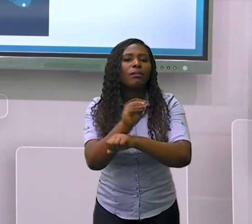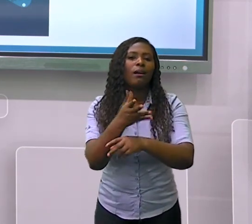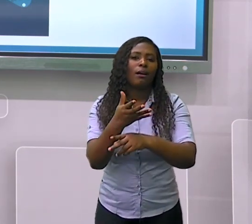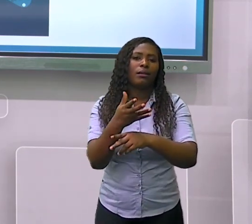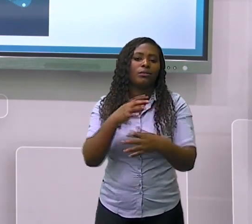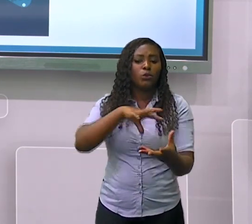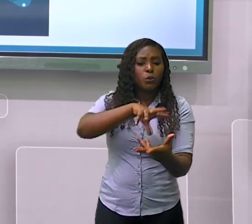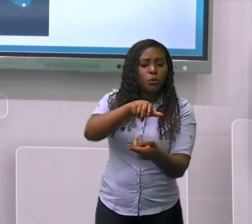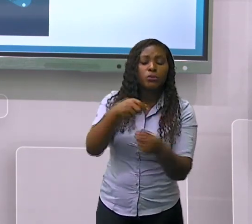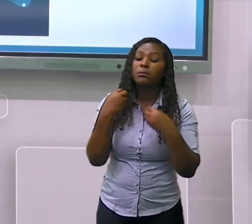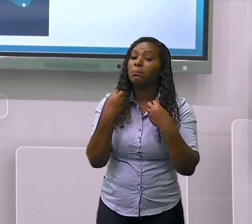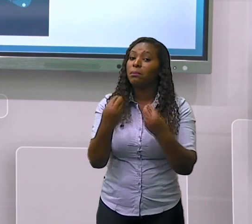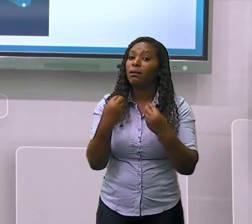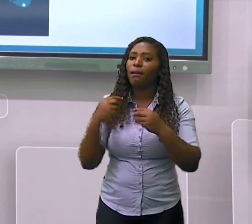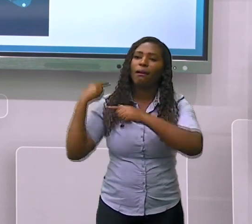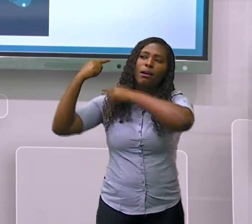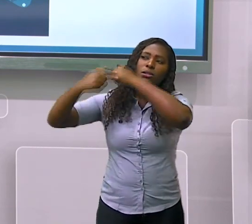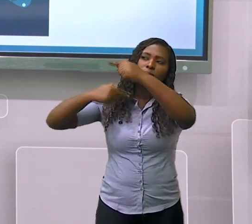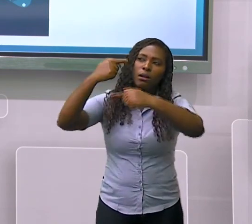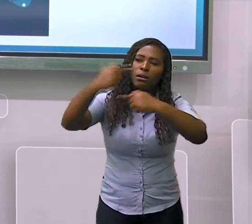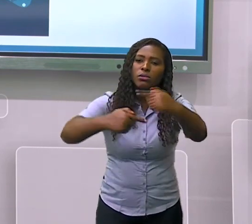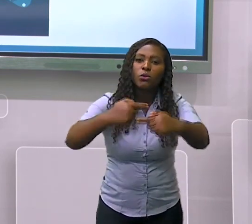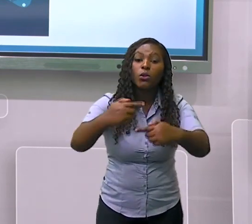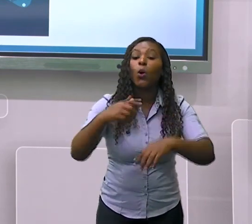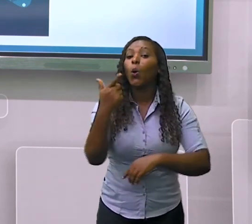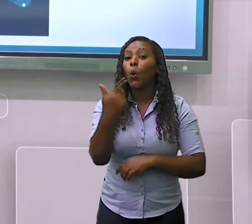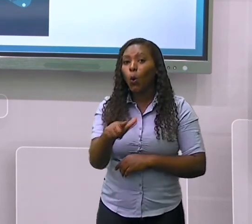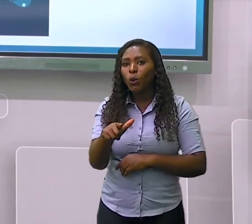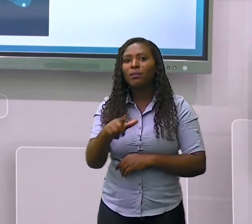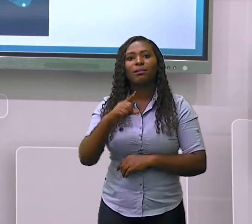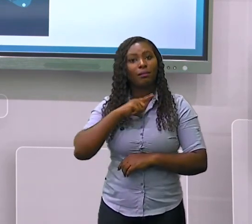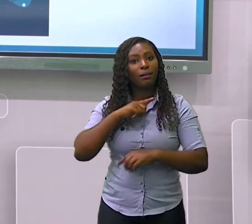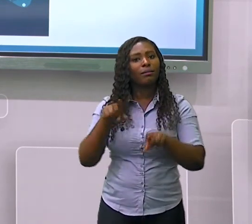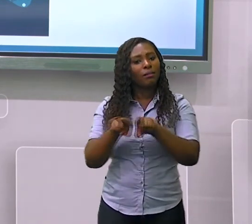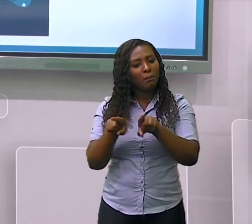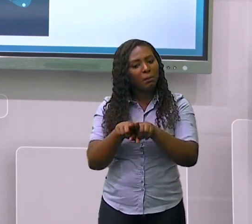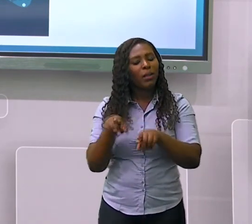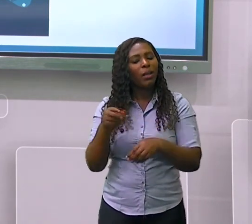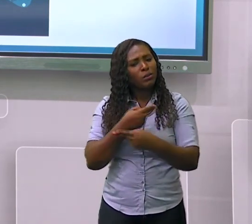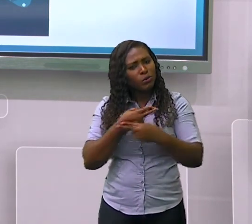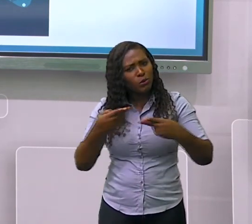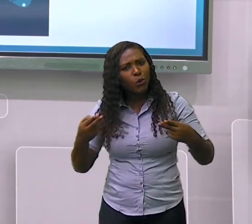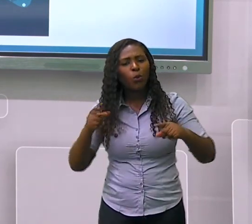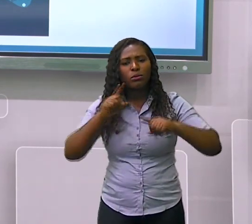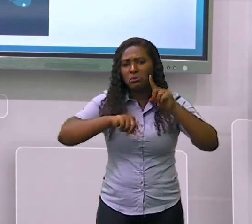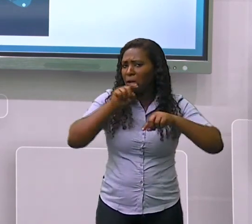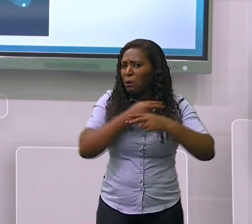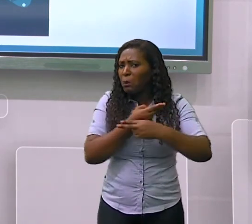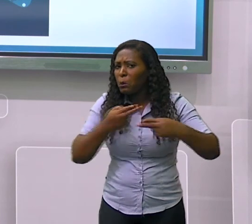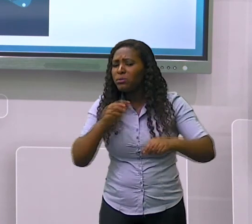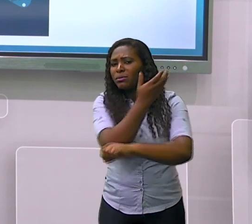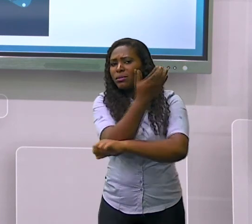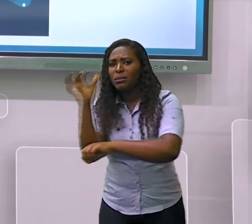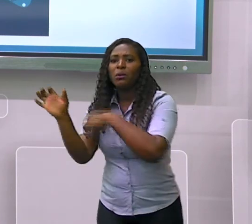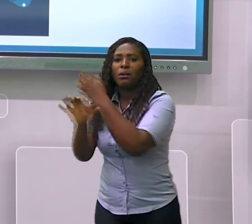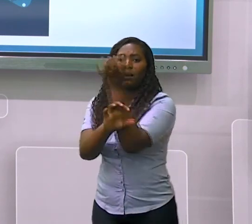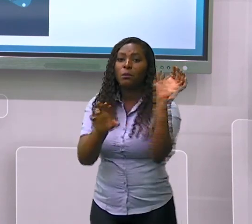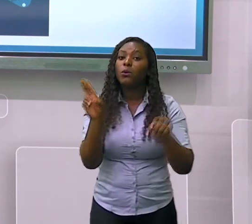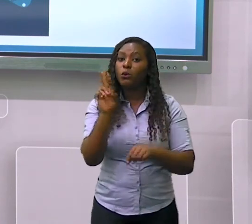gerações. Espero que vocês tenham compreendido e, sobretudo, refletido sobre estes temas, porque eles devem